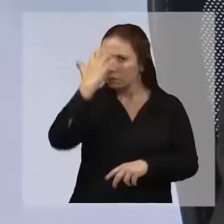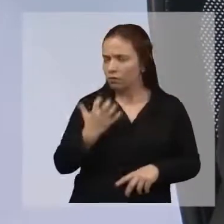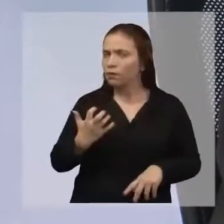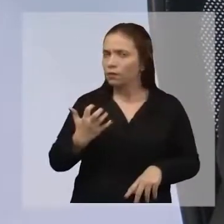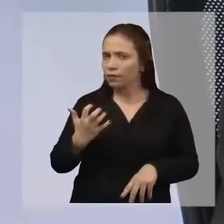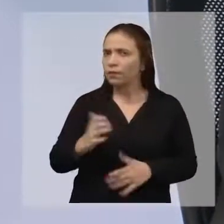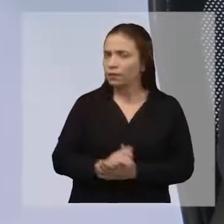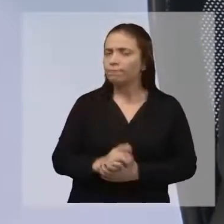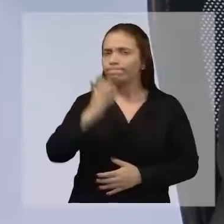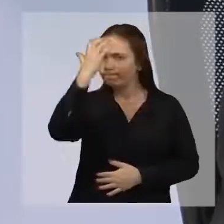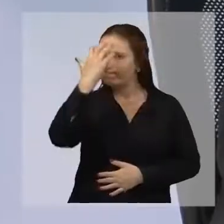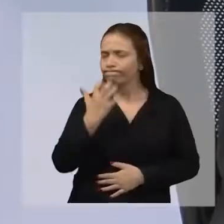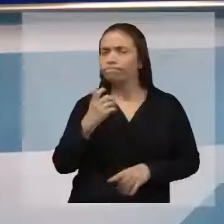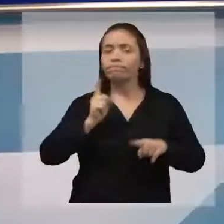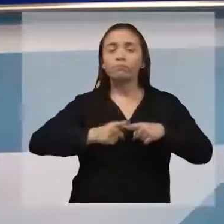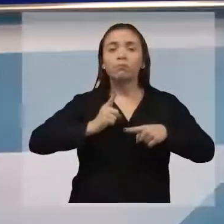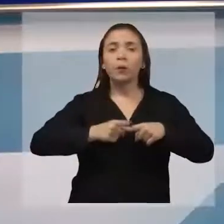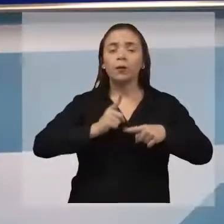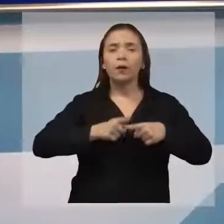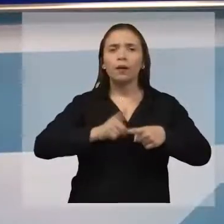está trabalhando com